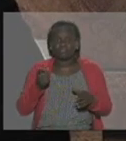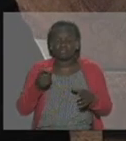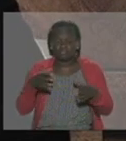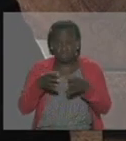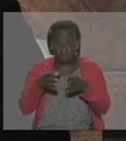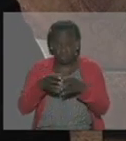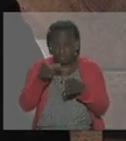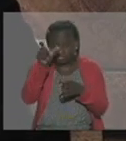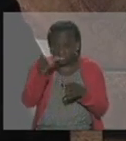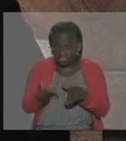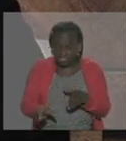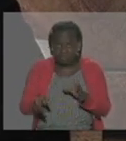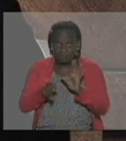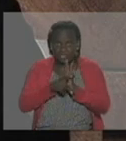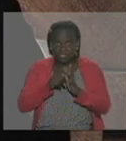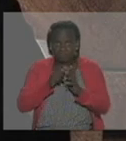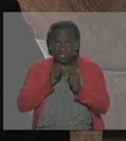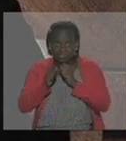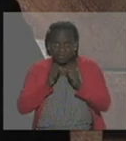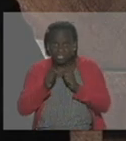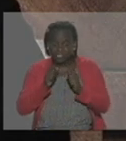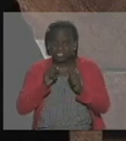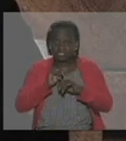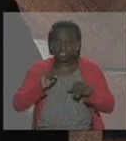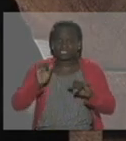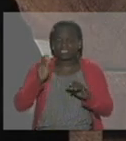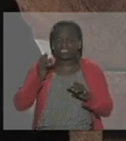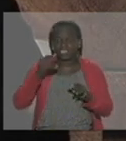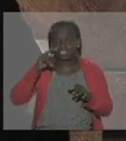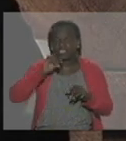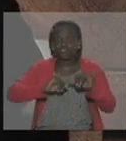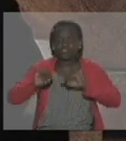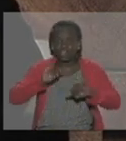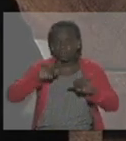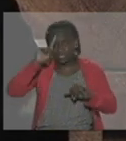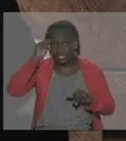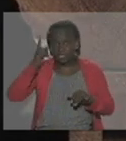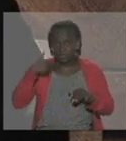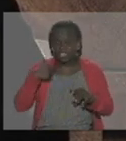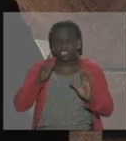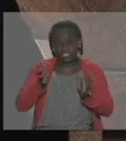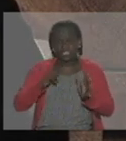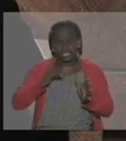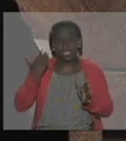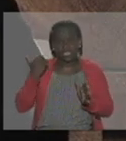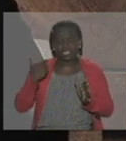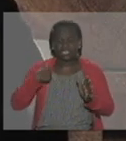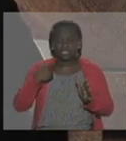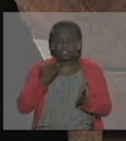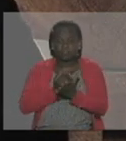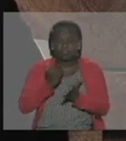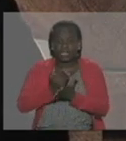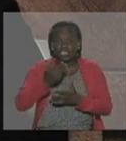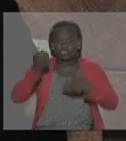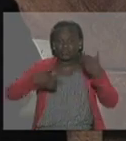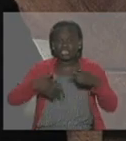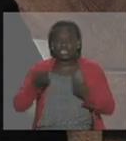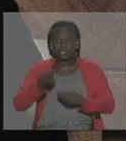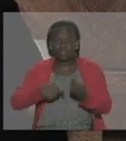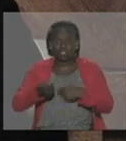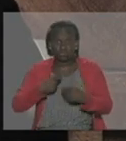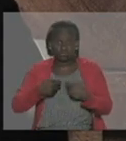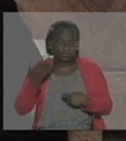uma coluna de Notícias O informe ideias já existia mas eu passei a dar um tom mais de